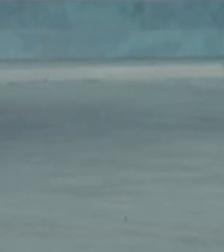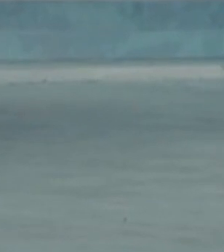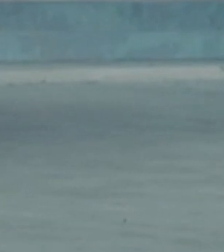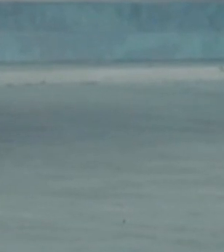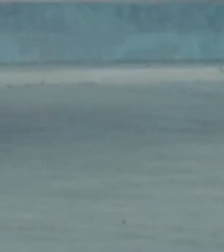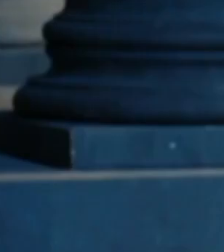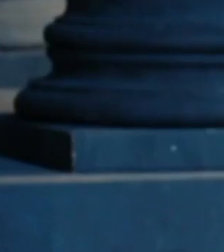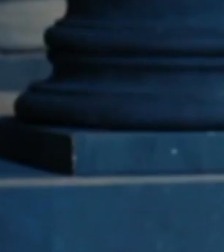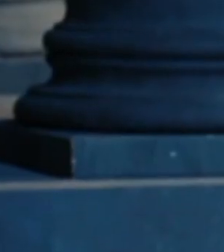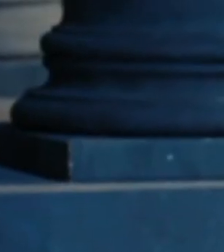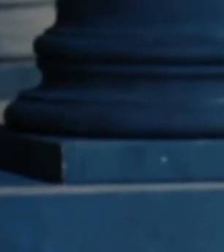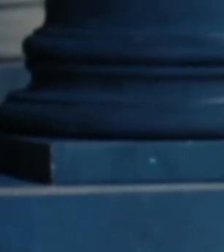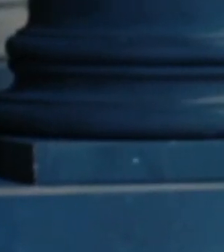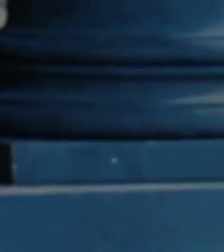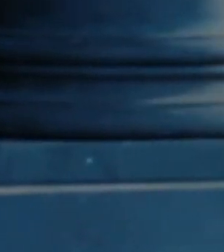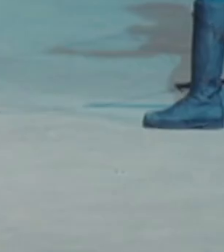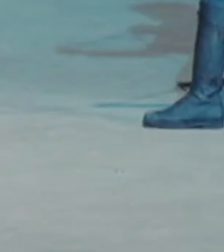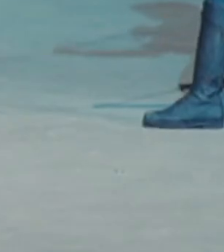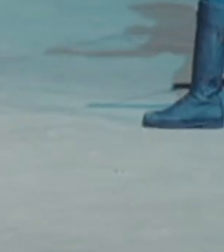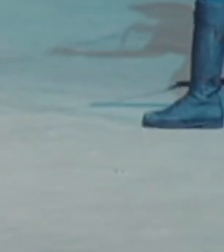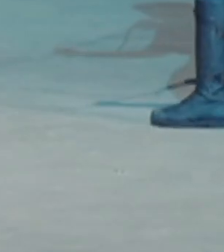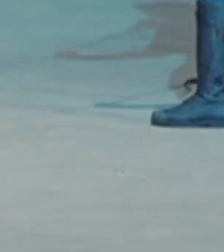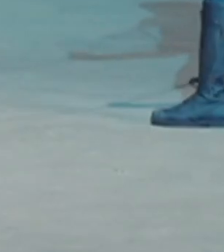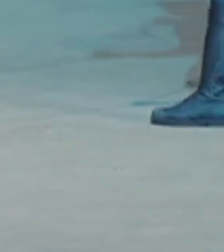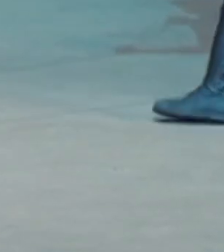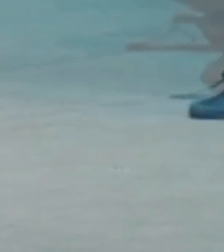Ich bin sein Mörder.